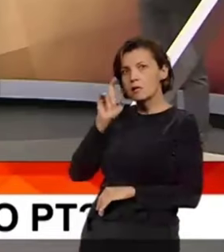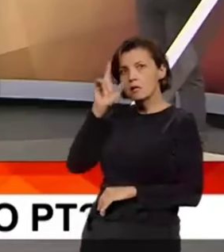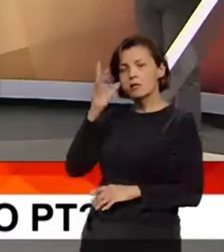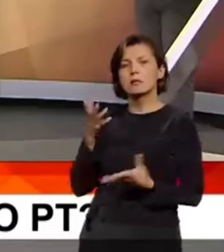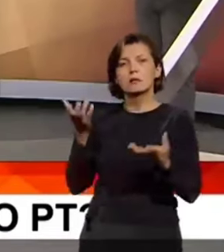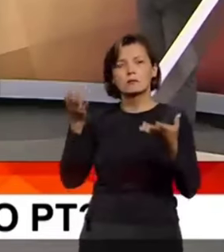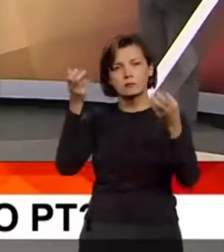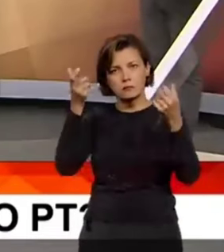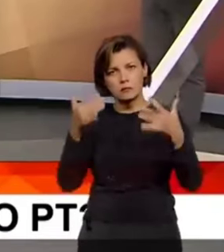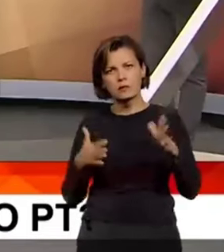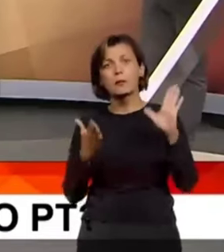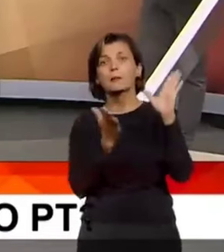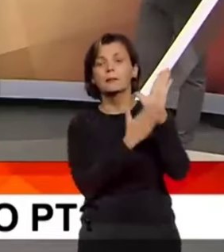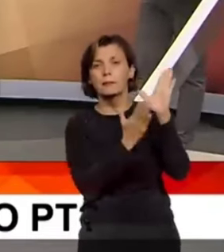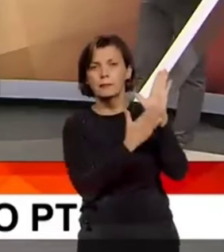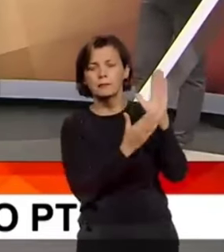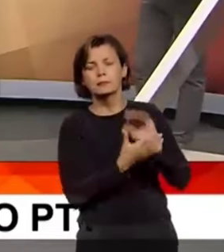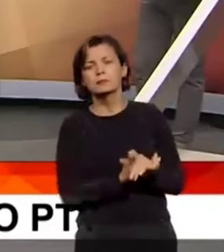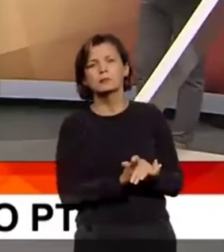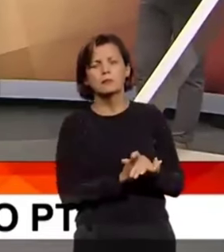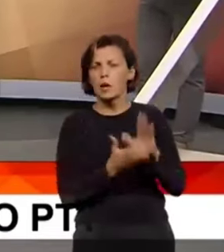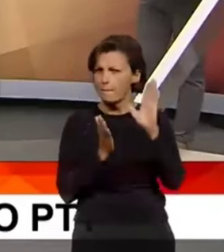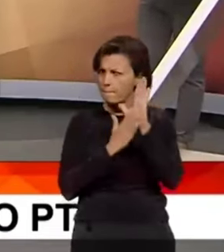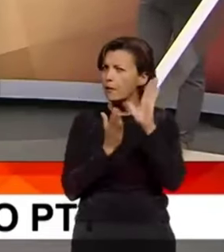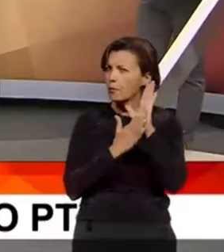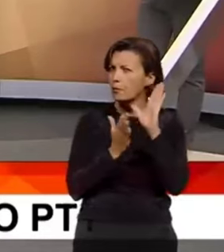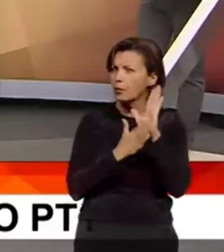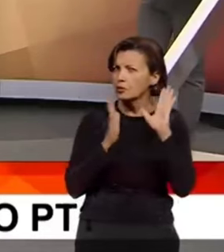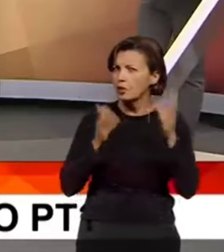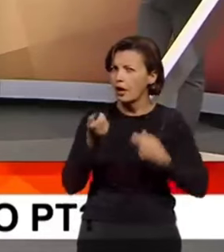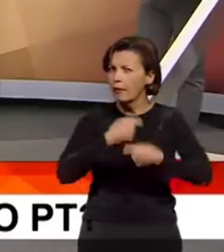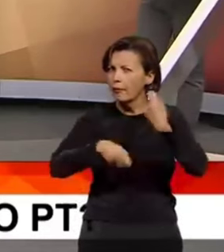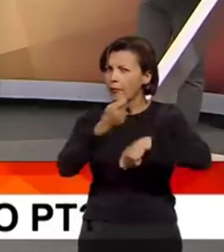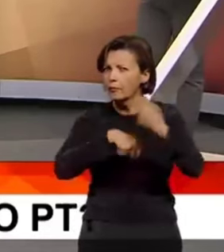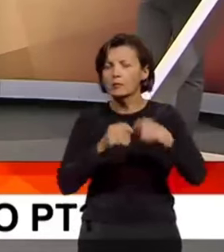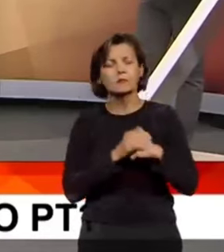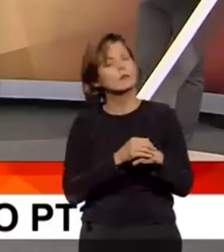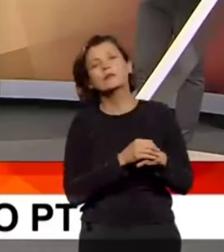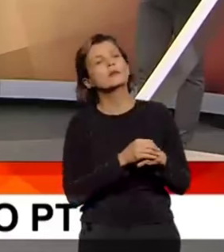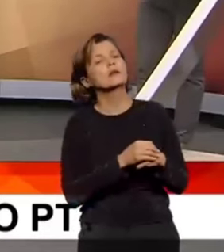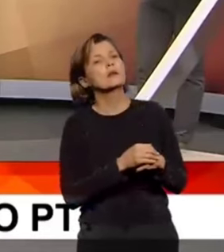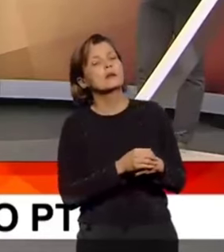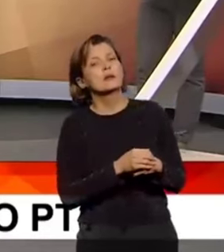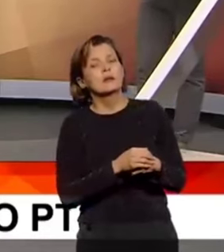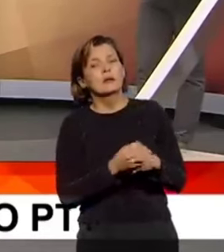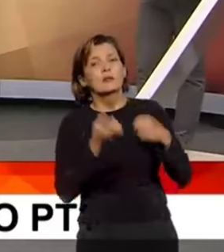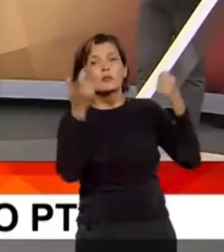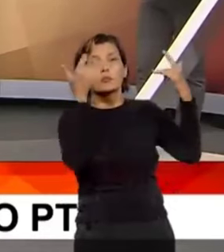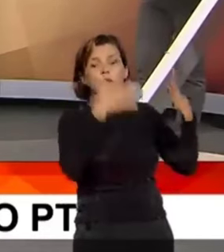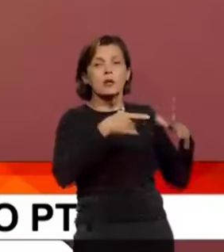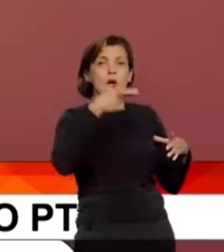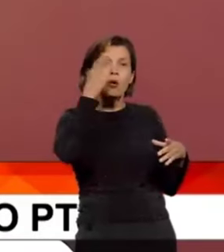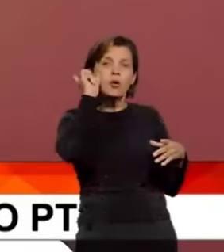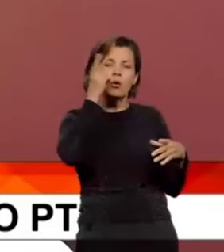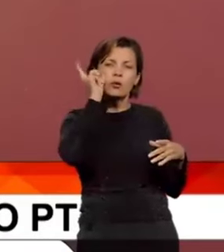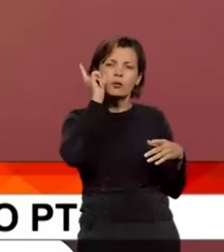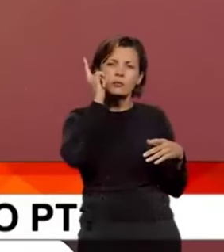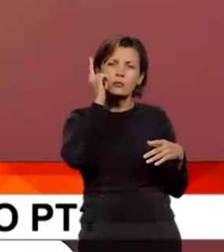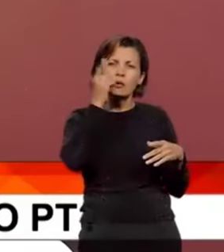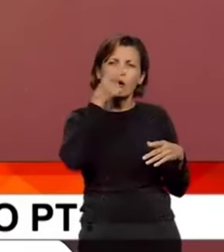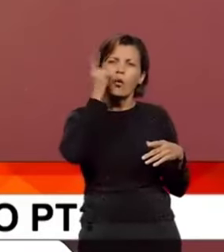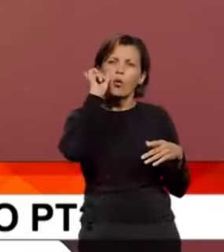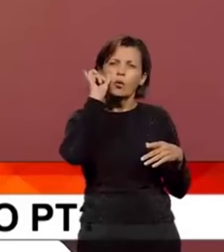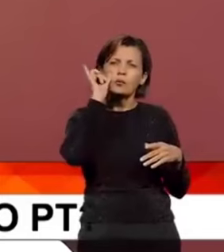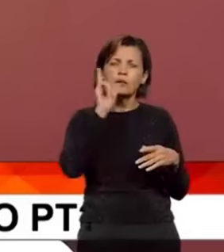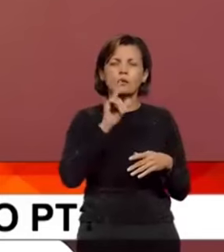Pablo Marçal vamos lá para as propostas né você tem proposta deferida para economia tem só falar uma coisa quentes ontem foi